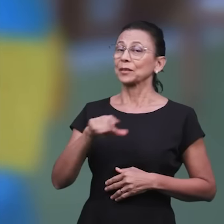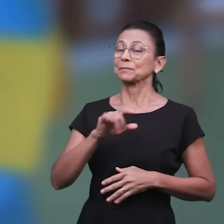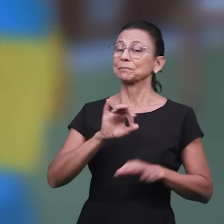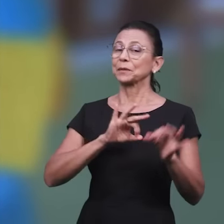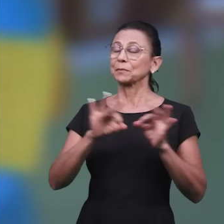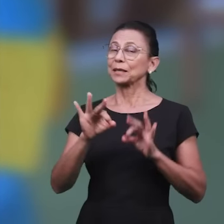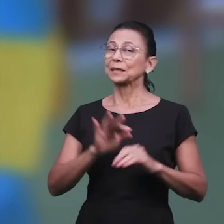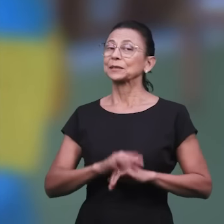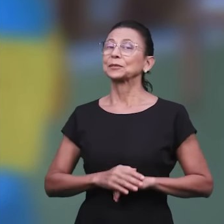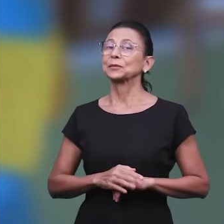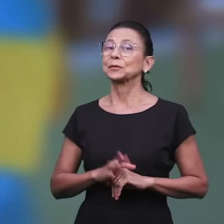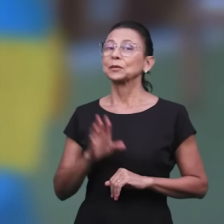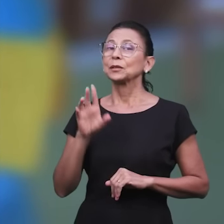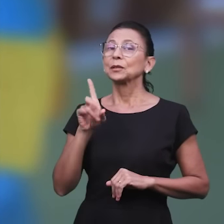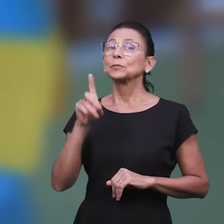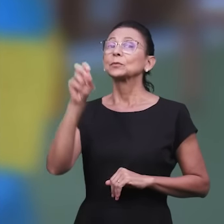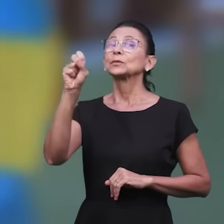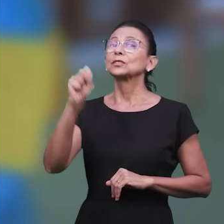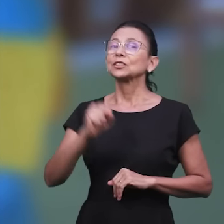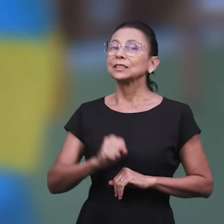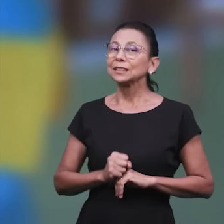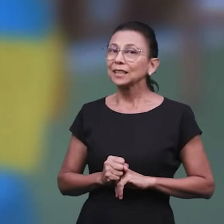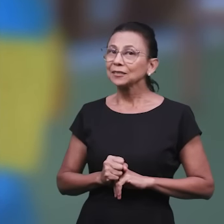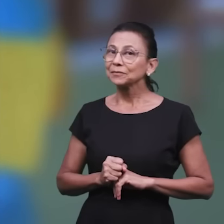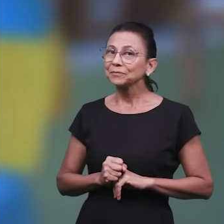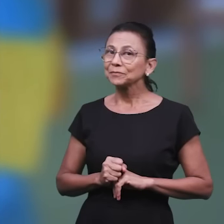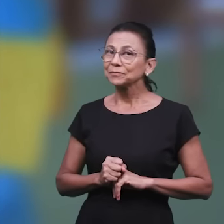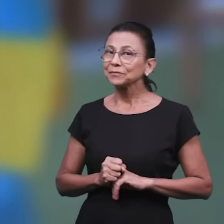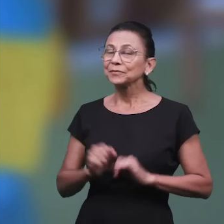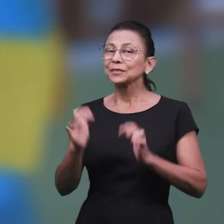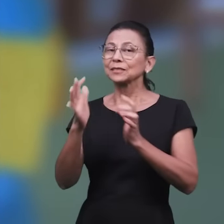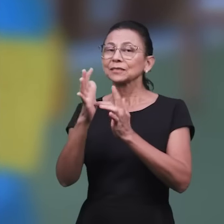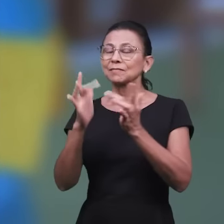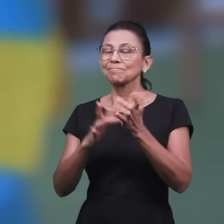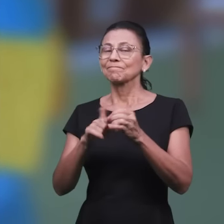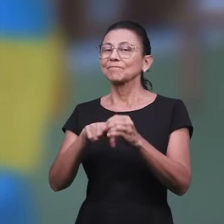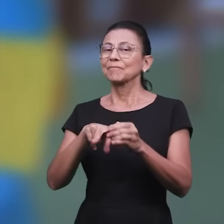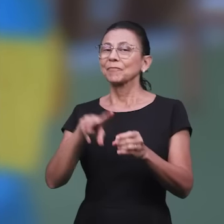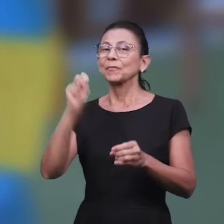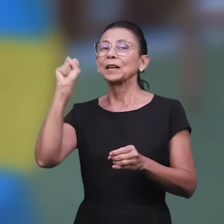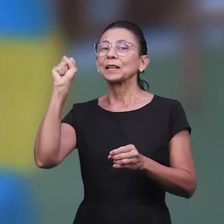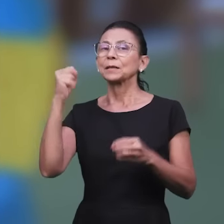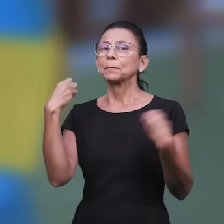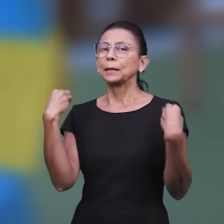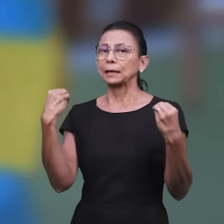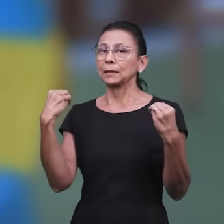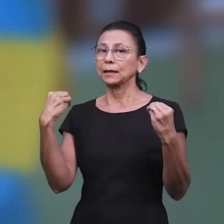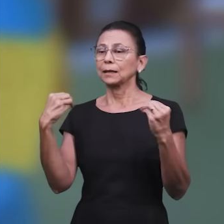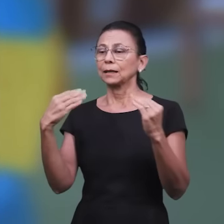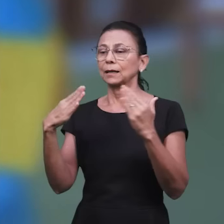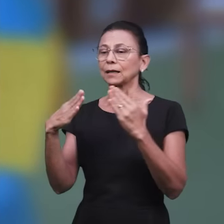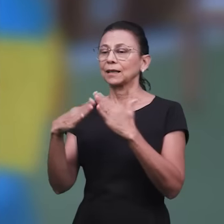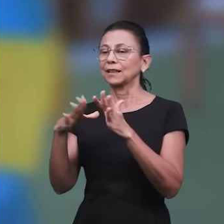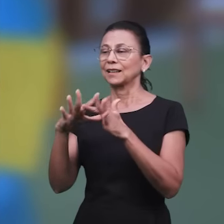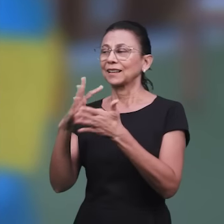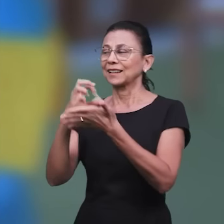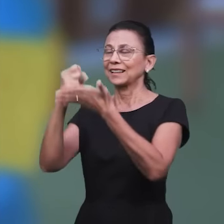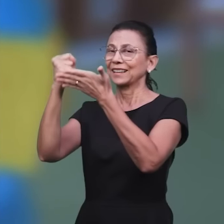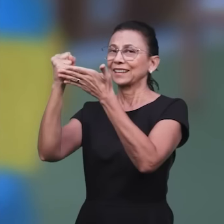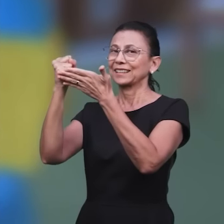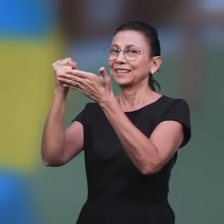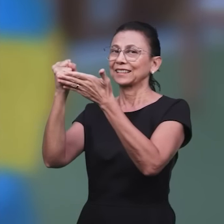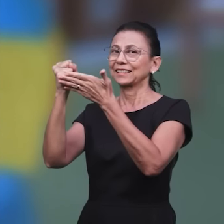aquele grande dia, o dia em que o nosso Jesus virá nos buscar e estaremos com Ele